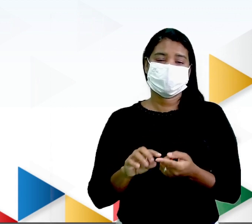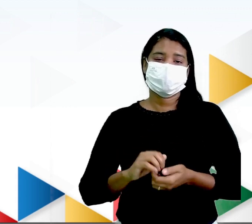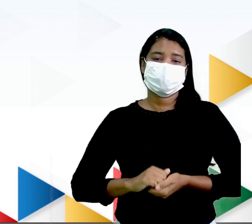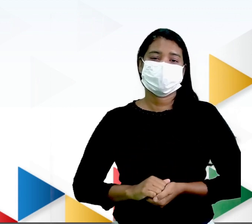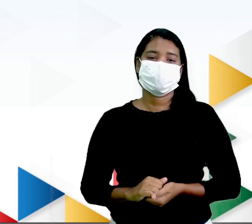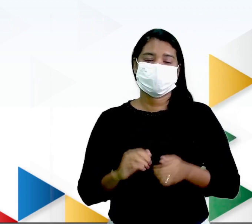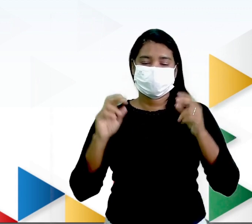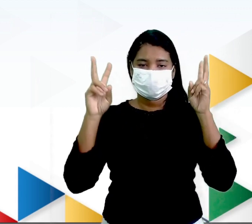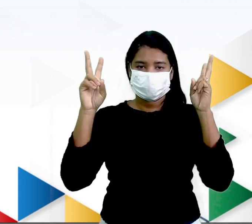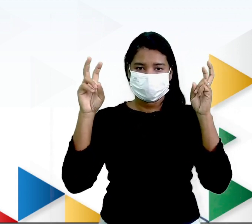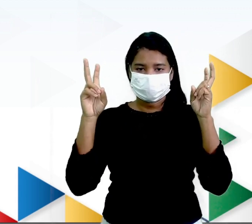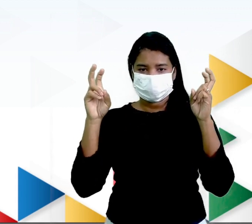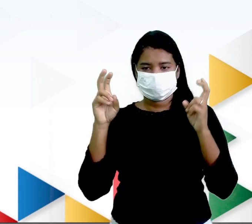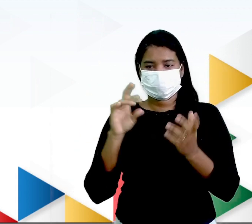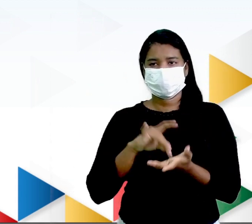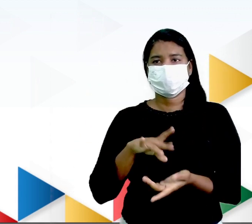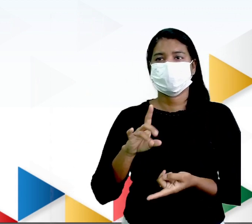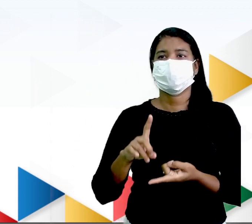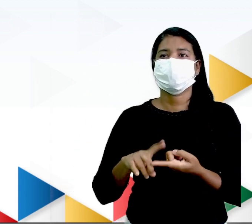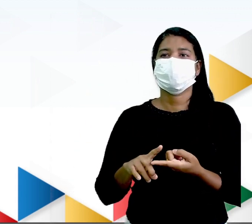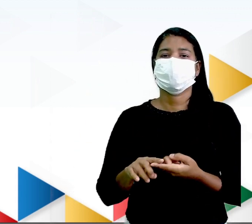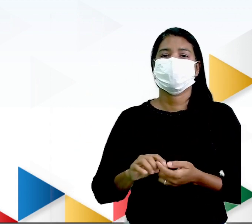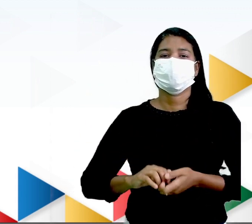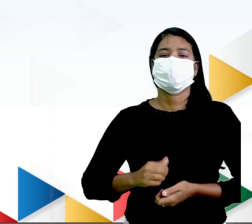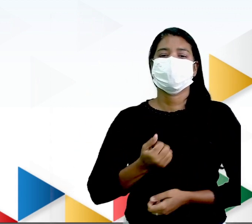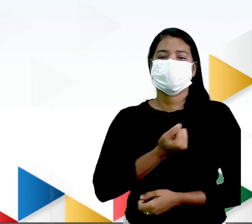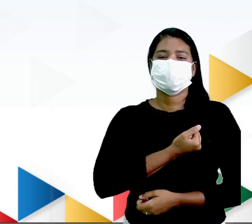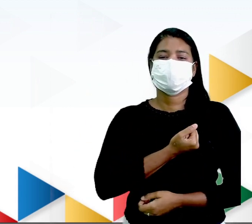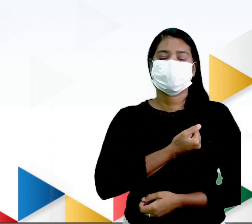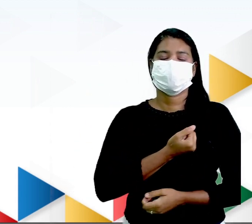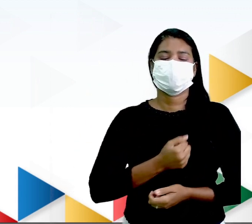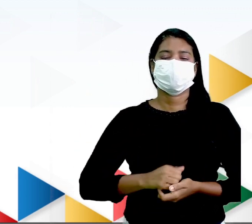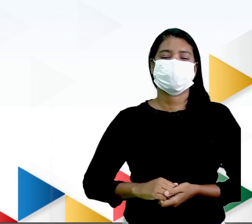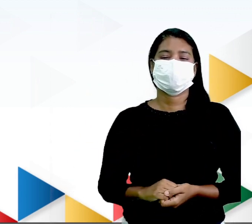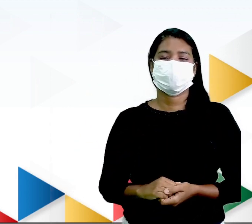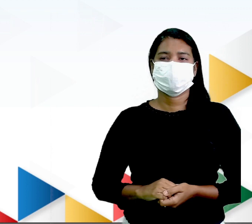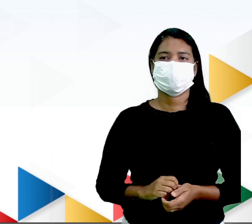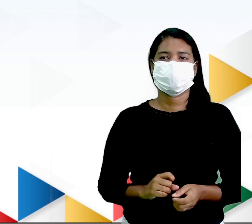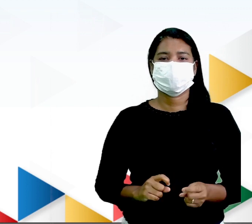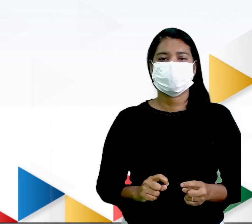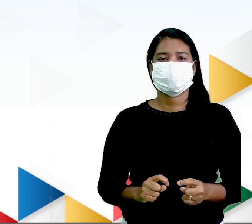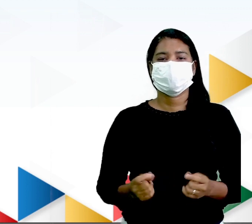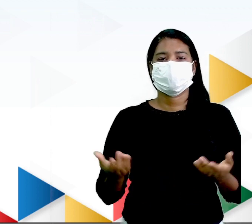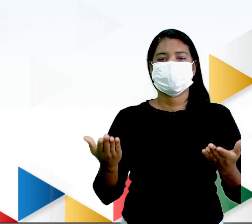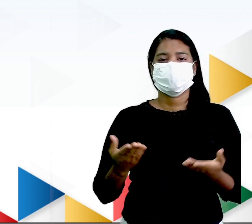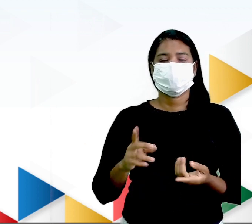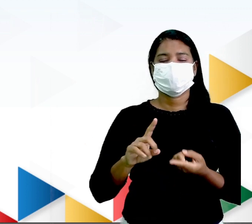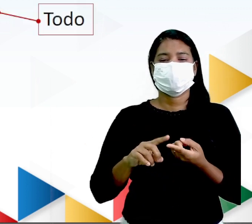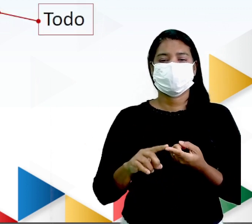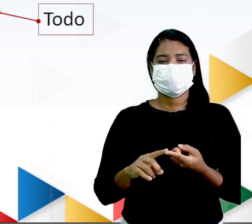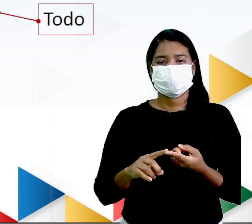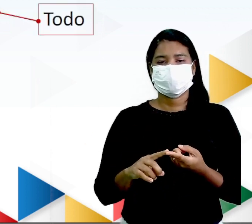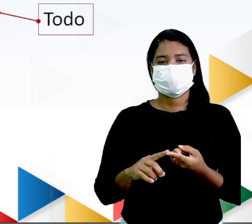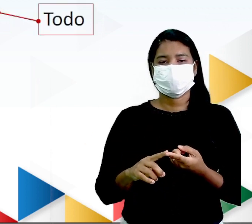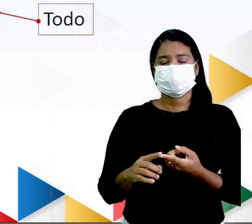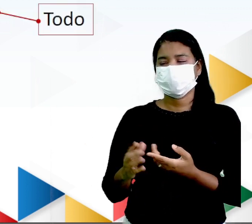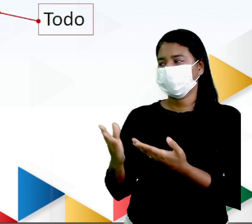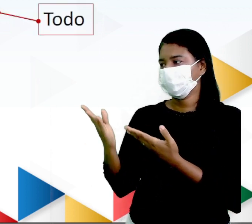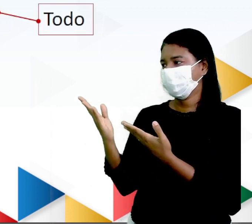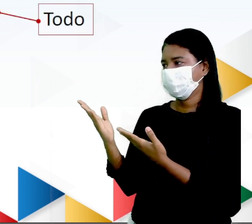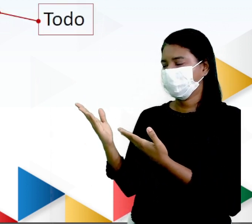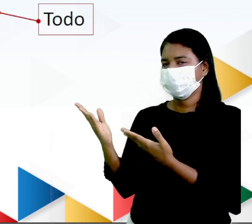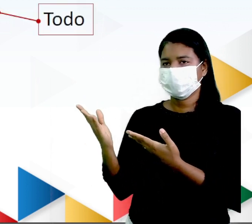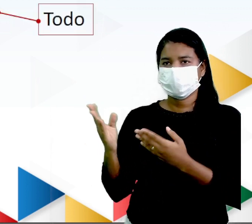desse termo aí, parte, pode ser também numerador, também pode ser reconhecido como minuendo. E esse aqui,